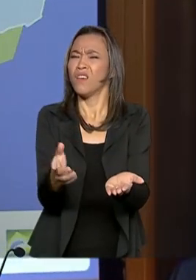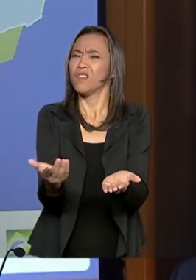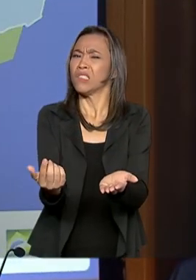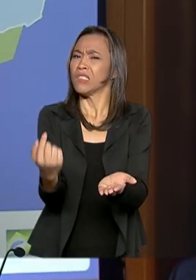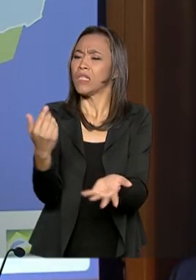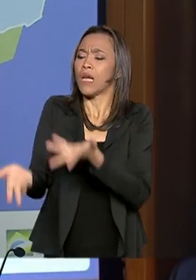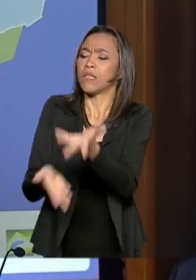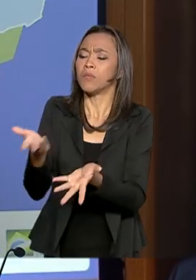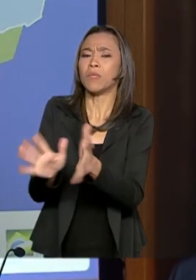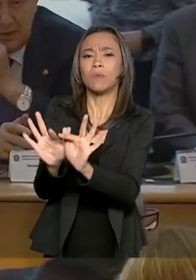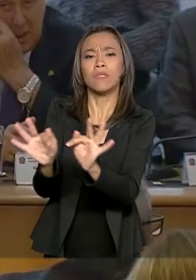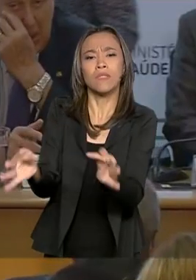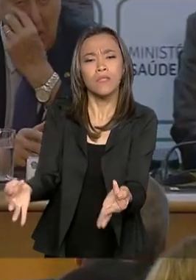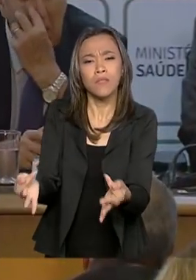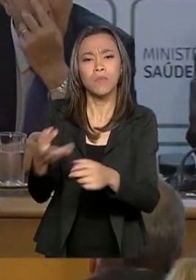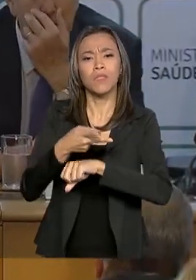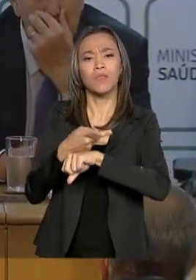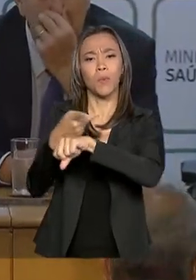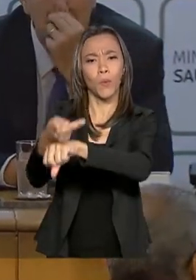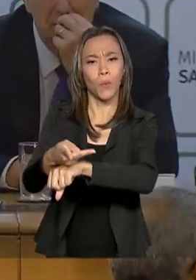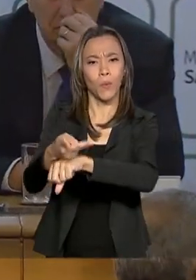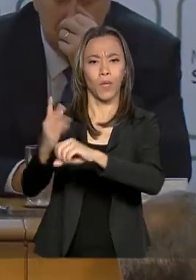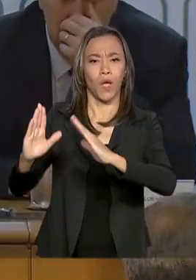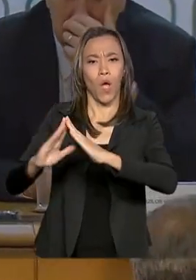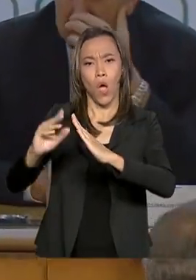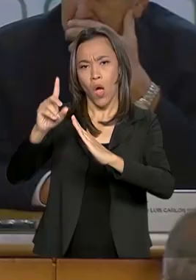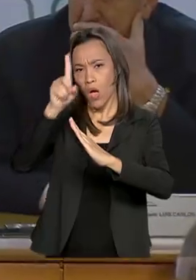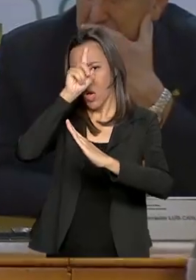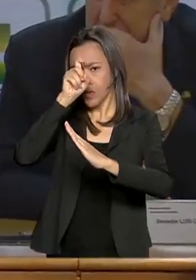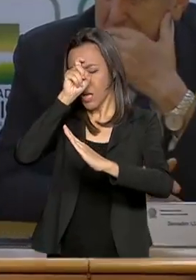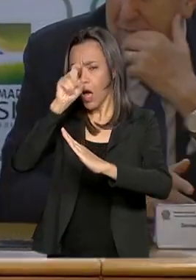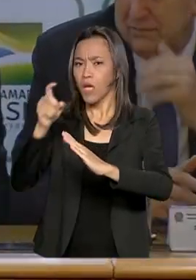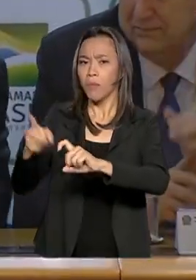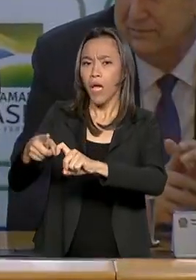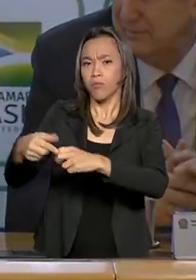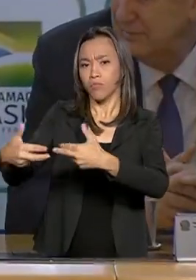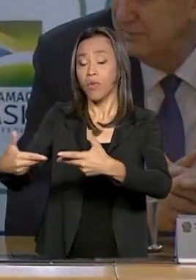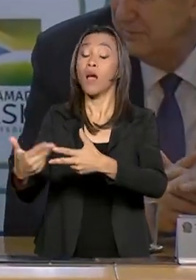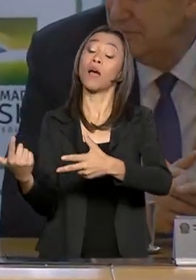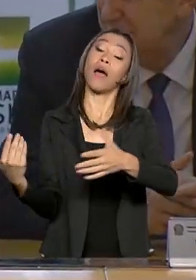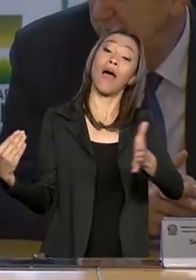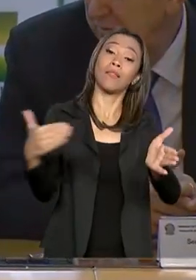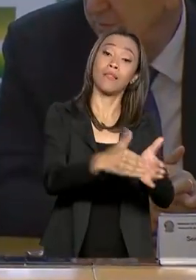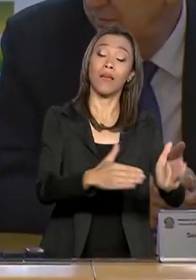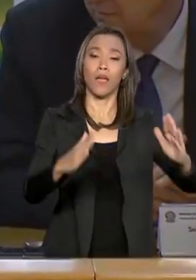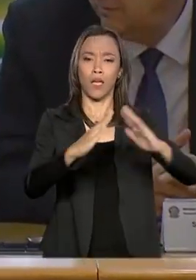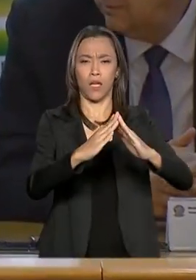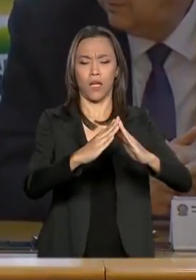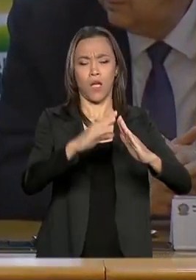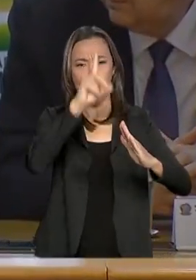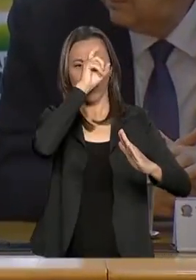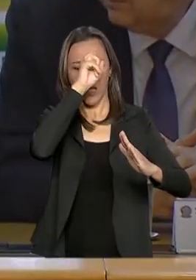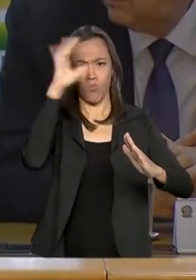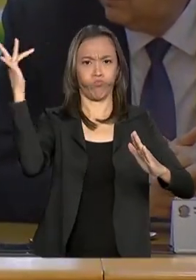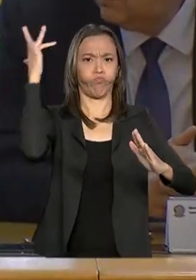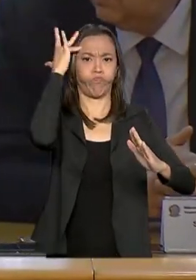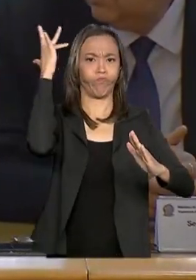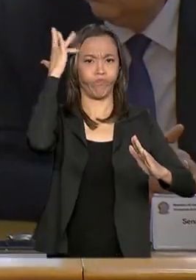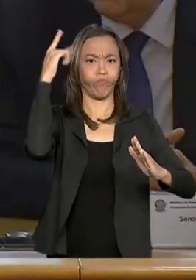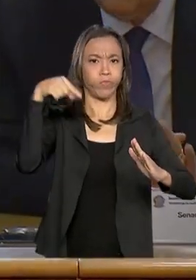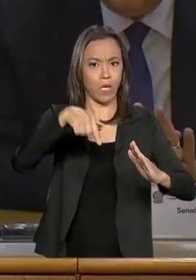simples, realizados em unidades básicas de saúde, até os mais complexos, oferecidos em hospitais gerais